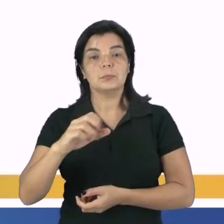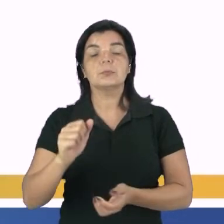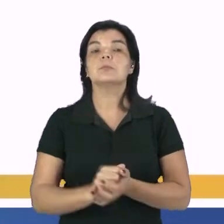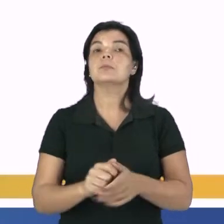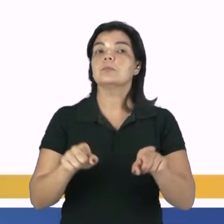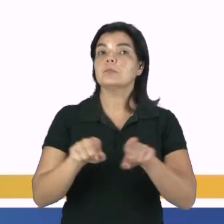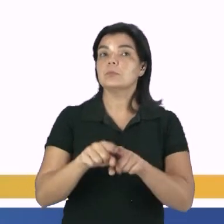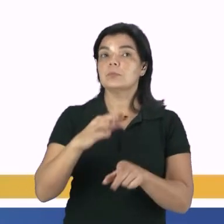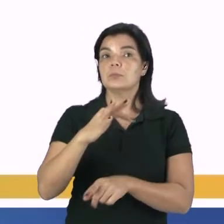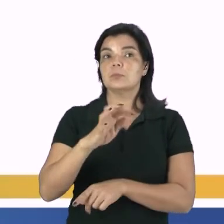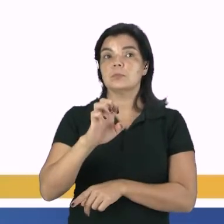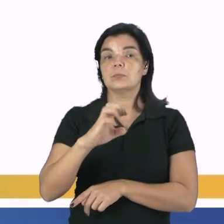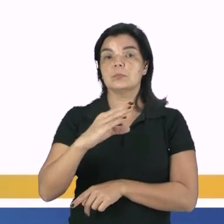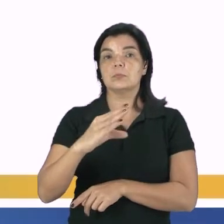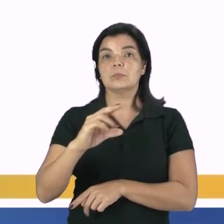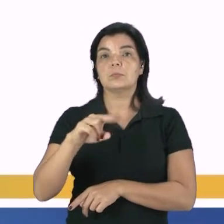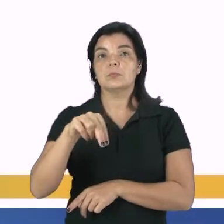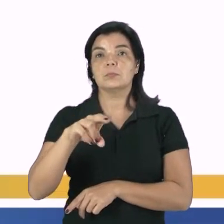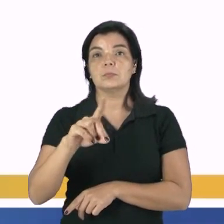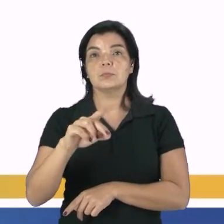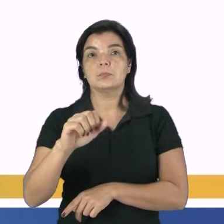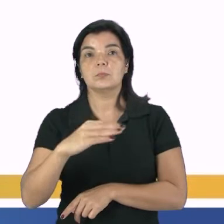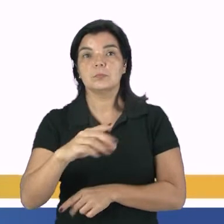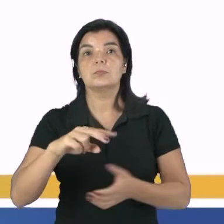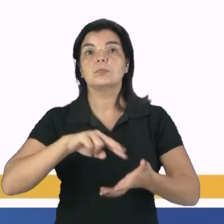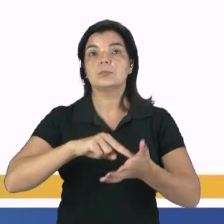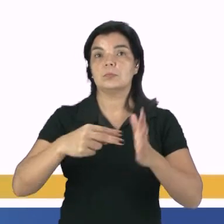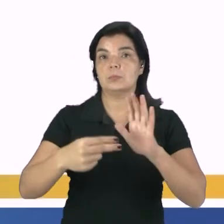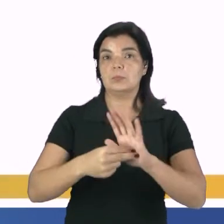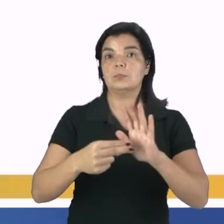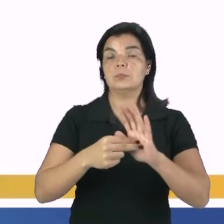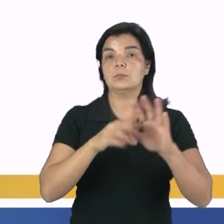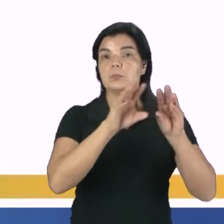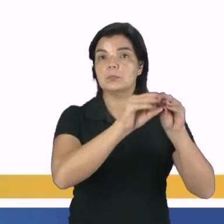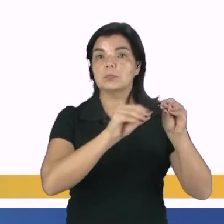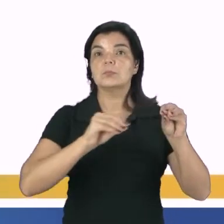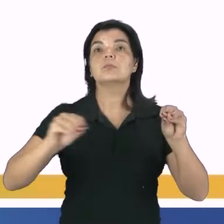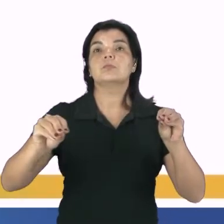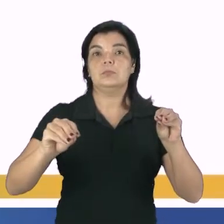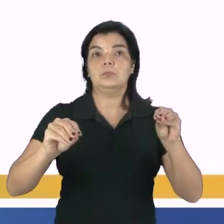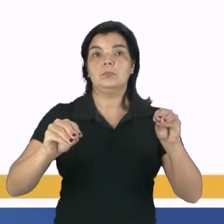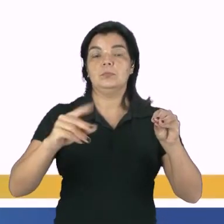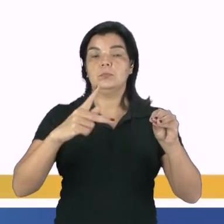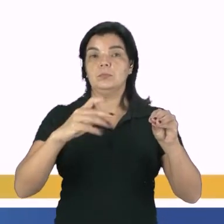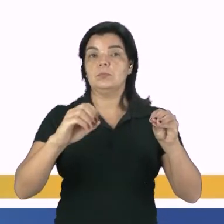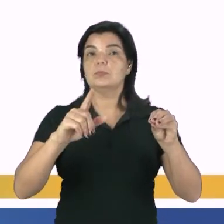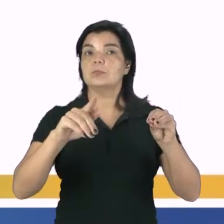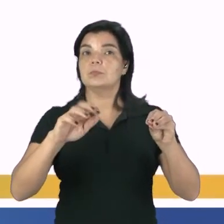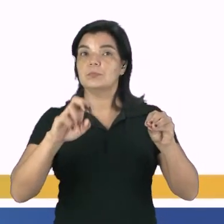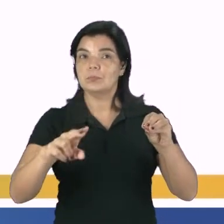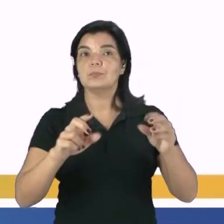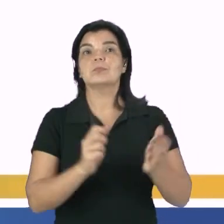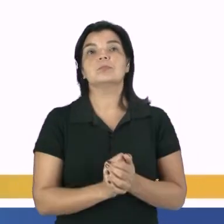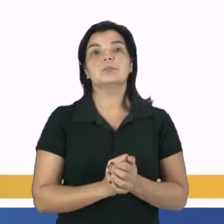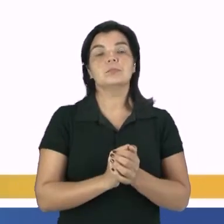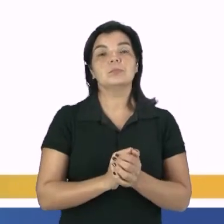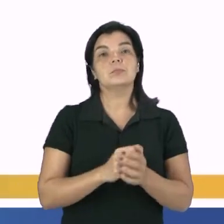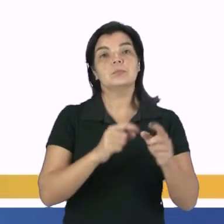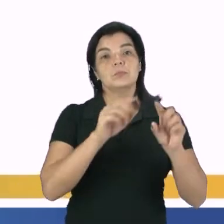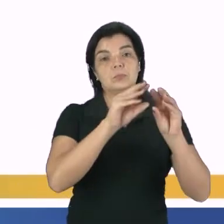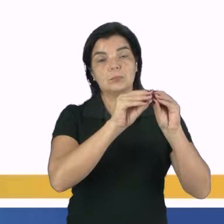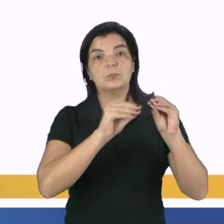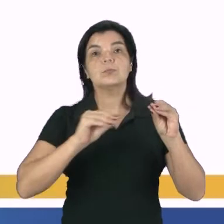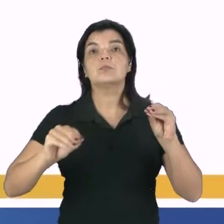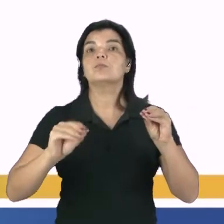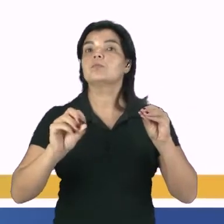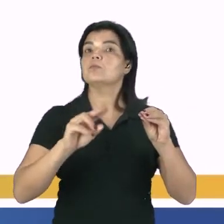Quando a gente fala da polinização, significa aí a transferência de grãos de pólen das anteras de uma para outra,